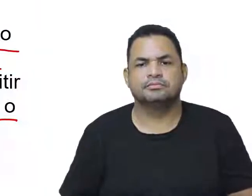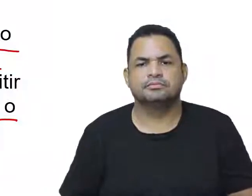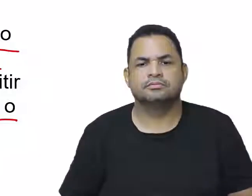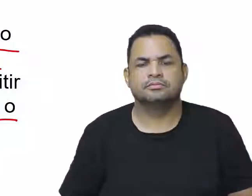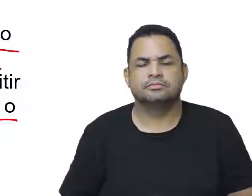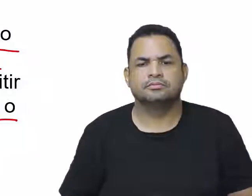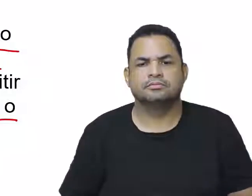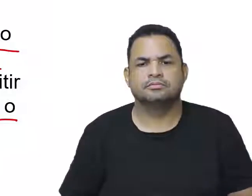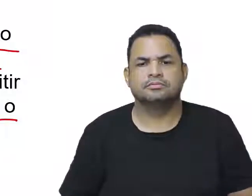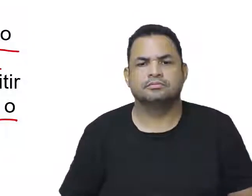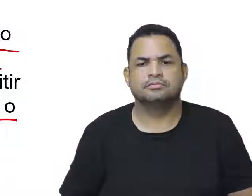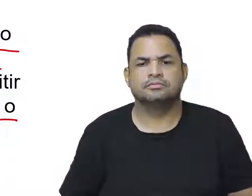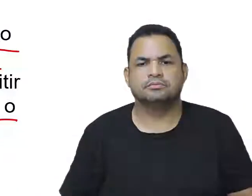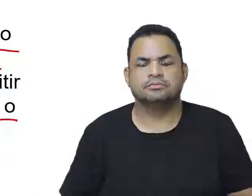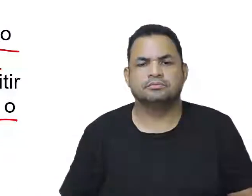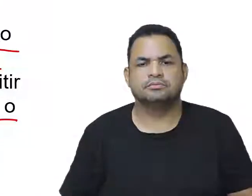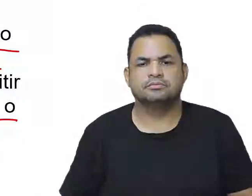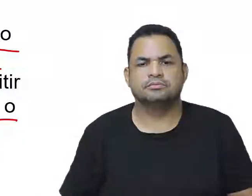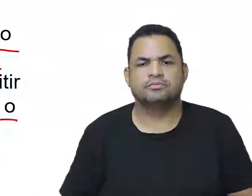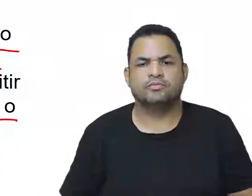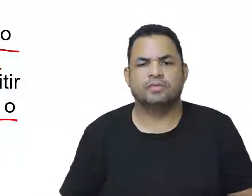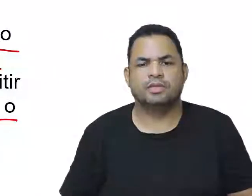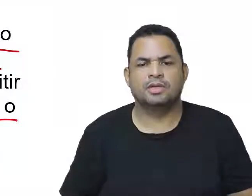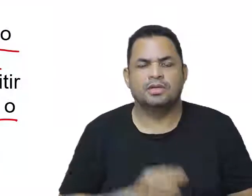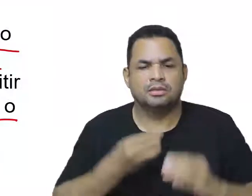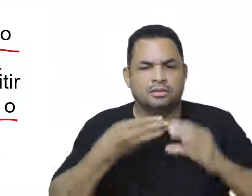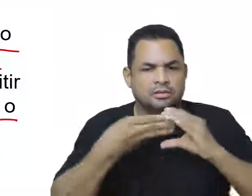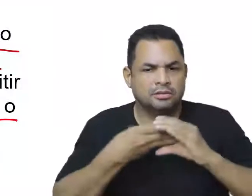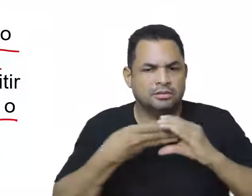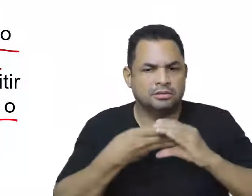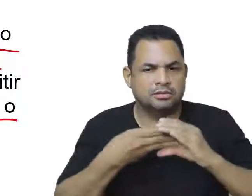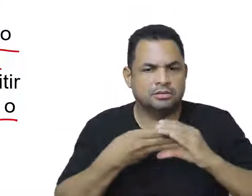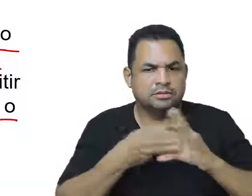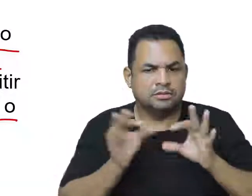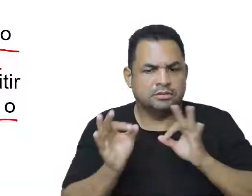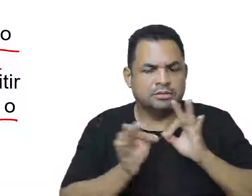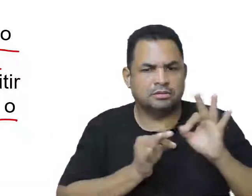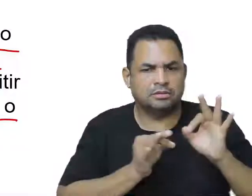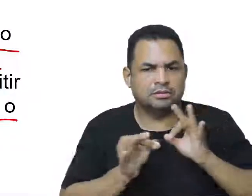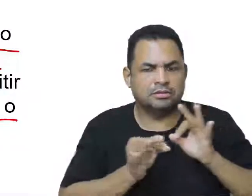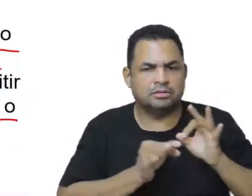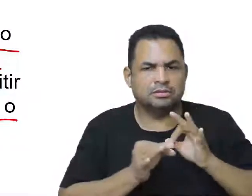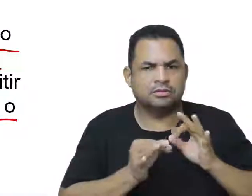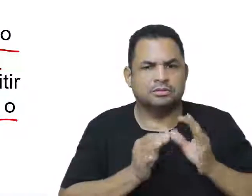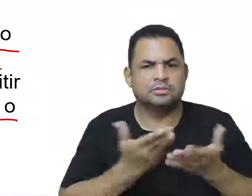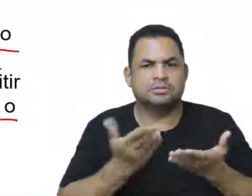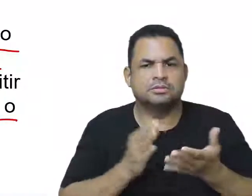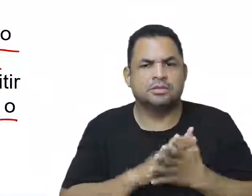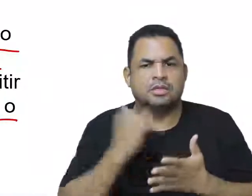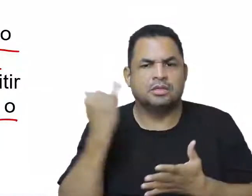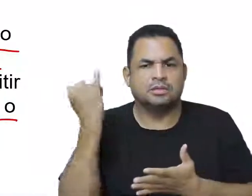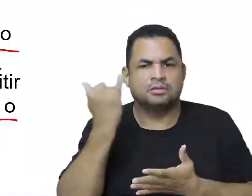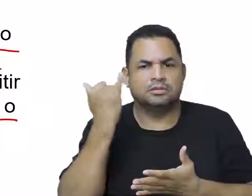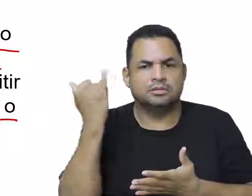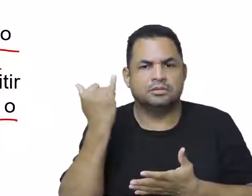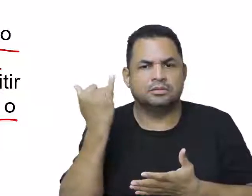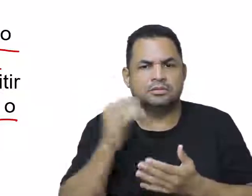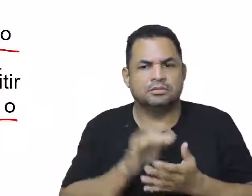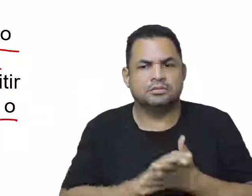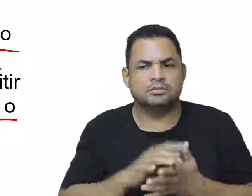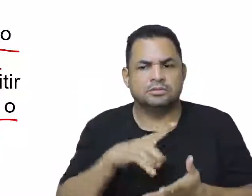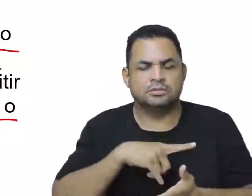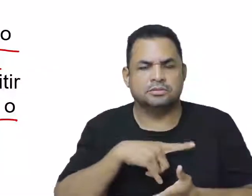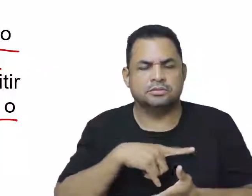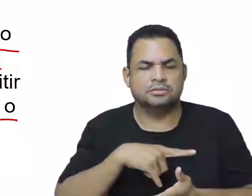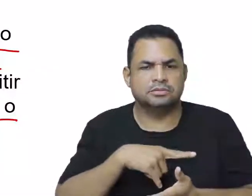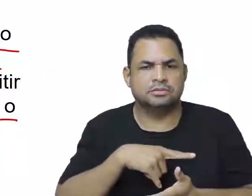no texto. Essas células que formam esse tecido de revestimento, elas são tão importantes que além delas terem